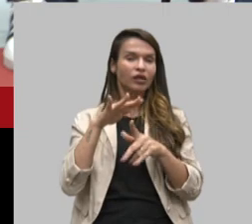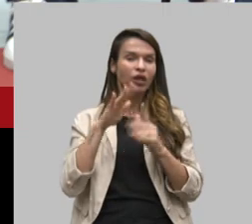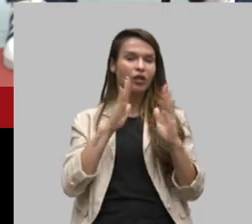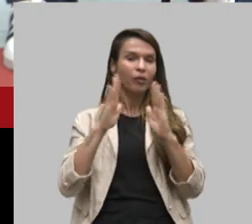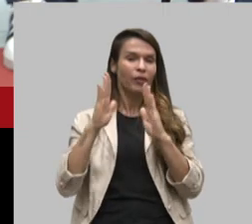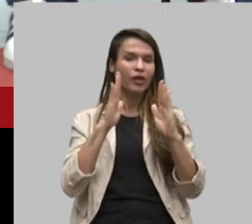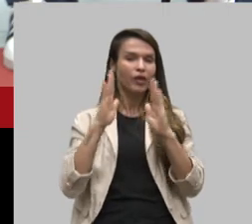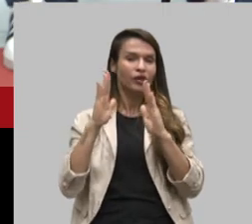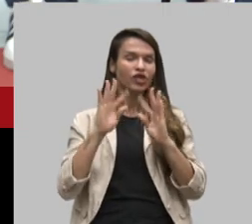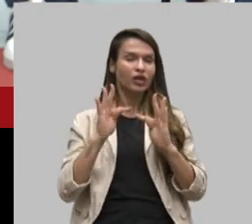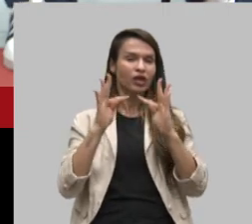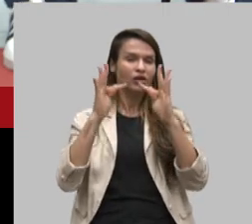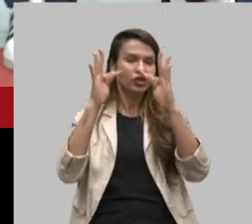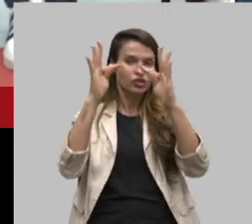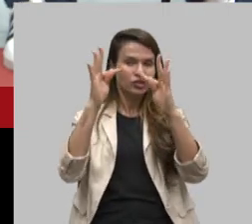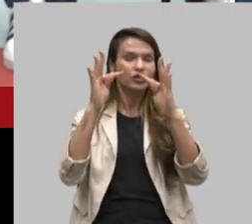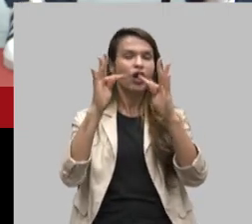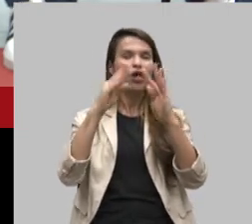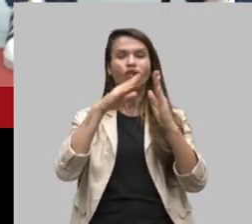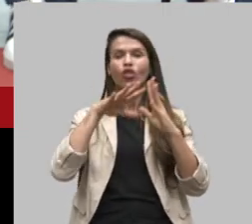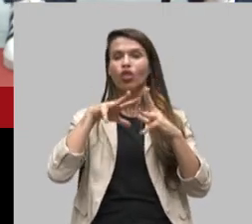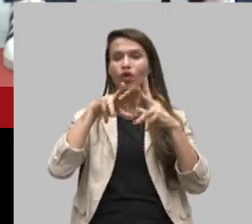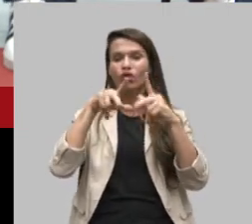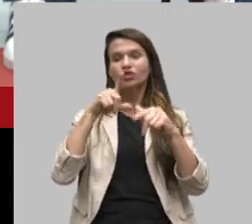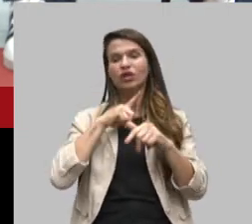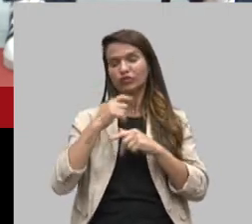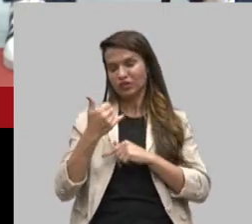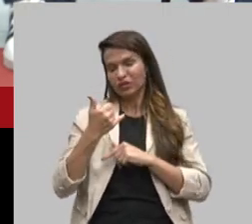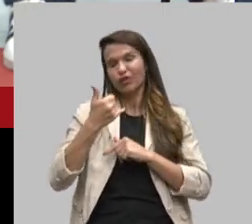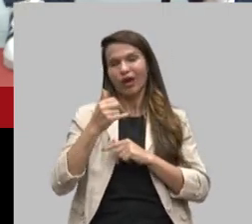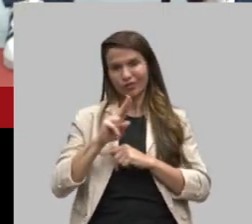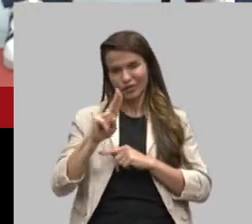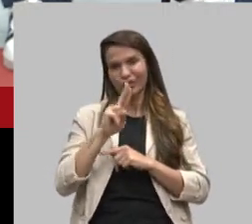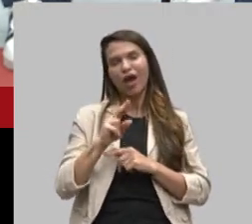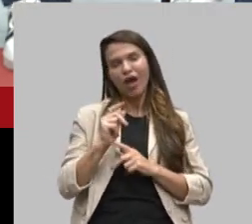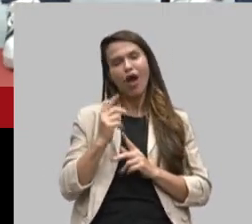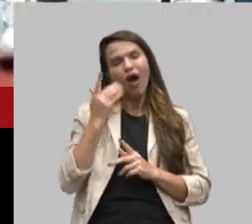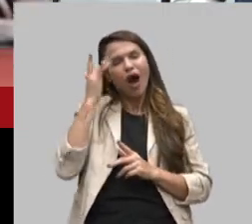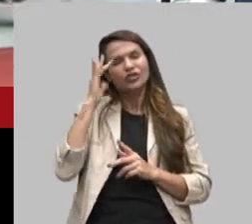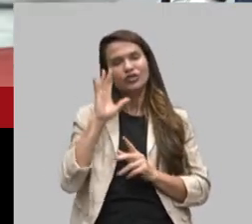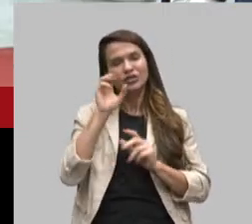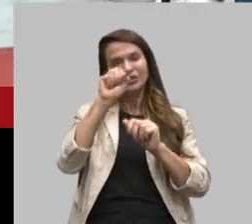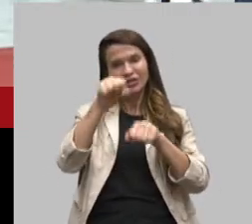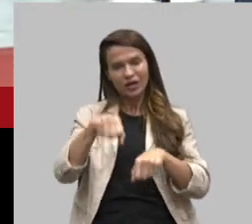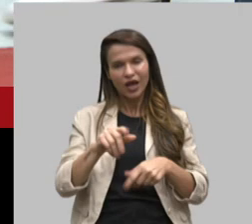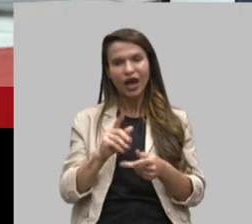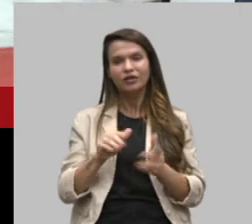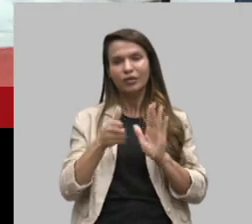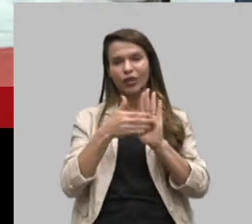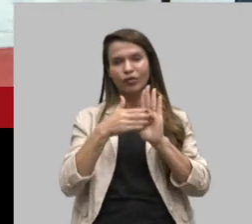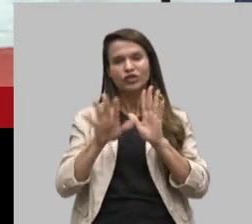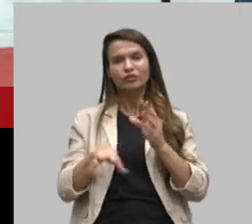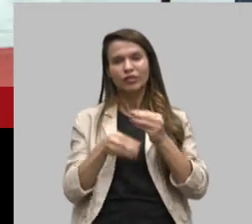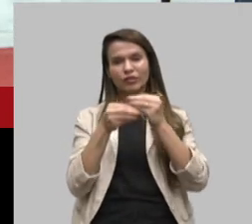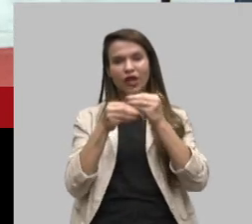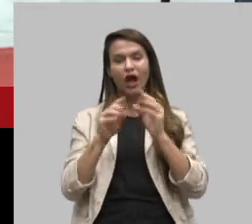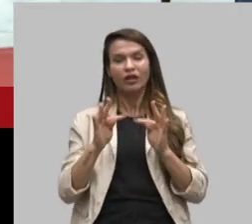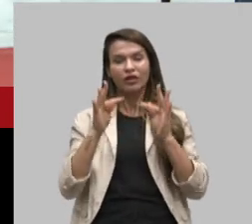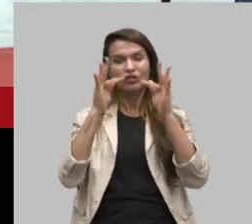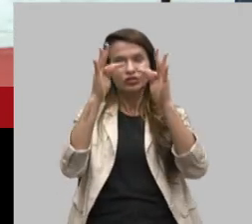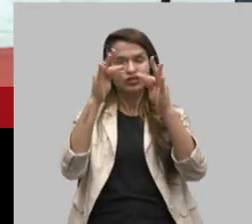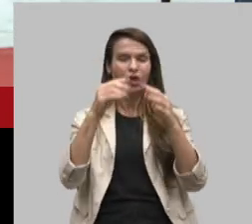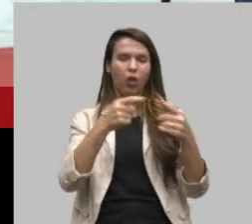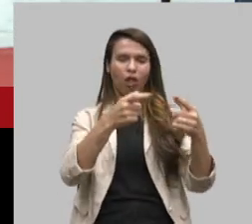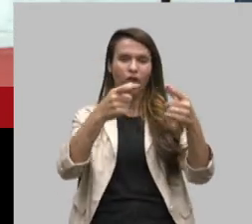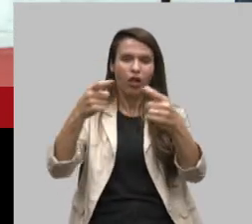da tecnologia todos aqui temos um celular na mão então eu acho que sim essa proposta Deve ser implementada ainda mais que a tecnologia está em todo lugar e acho que o